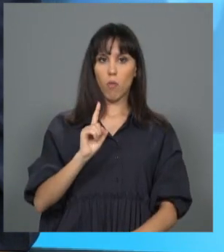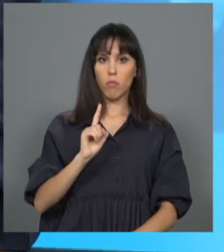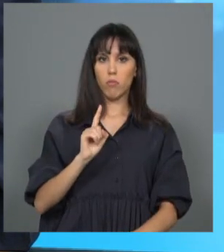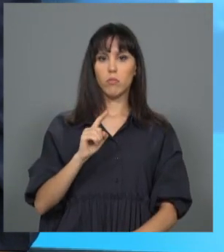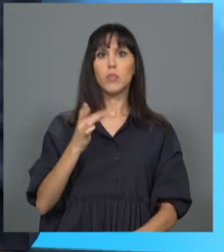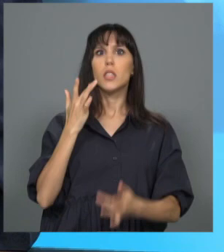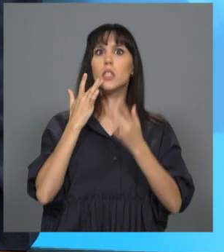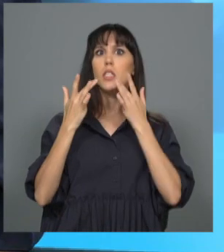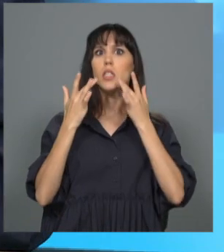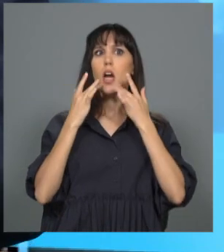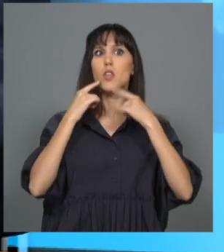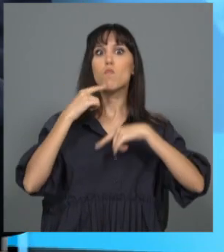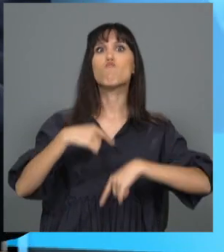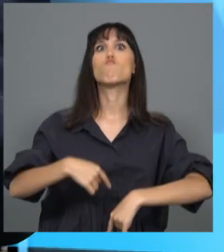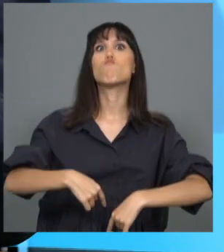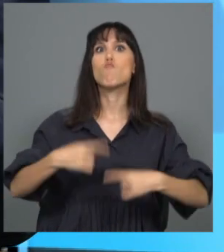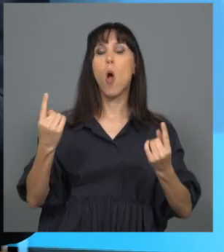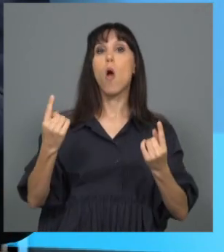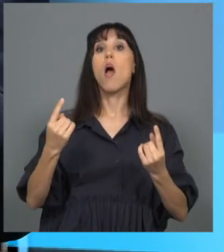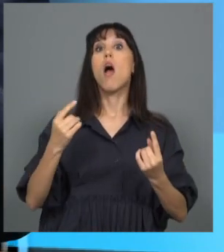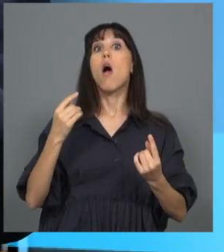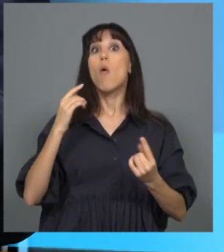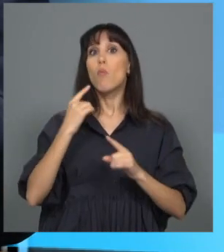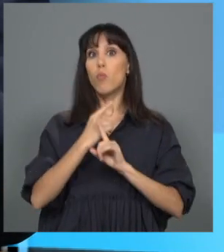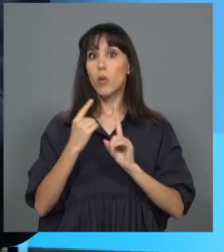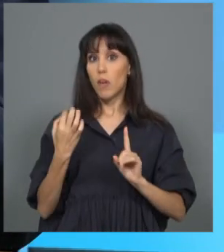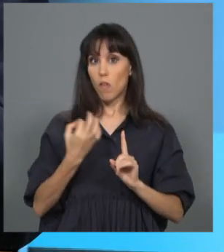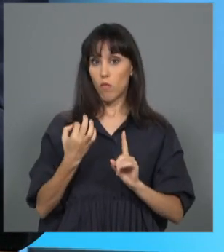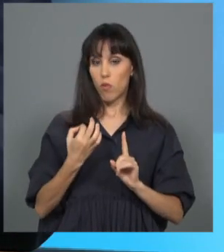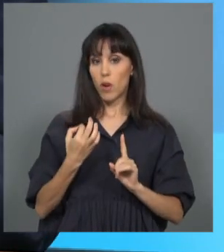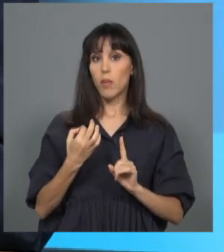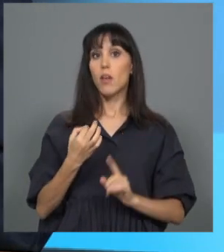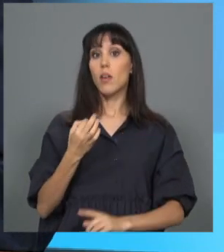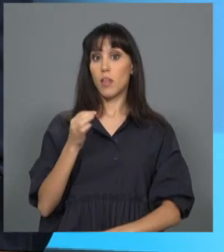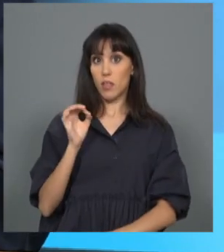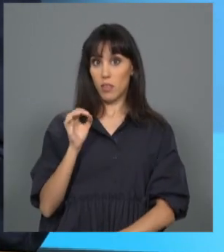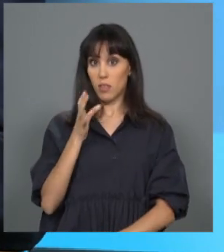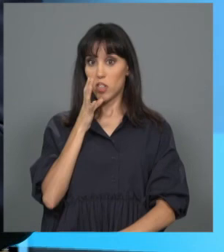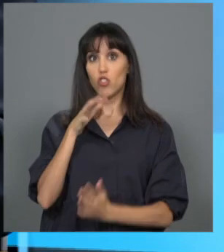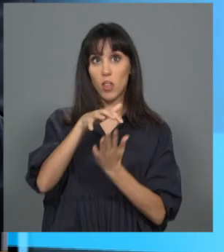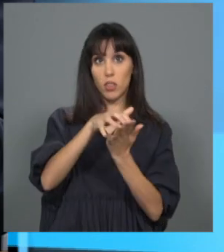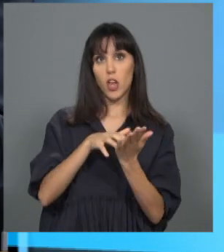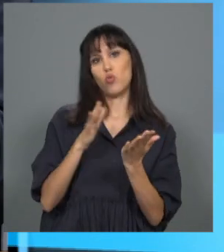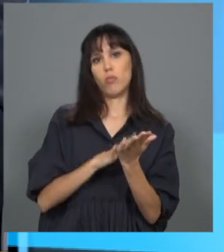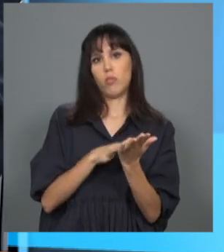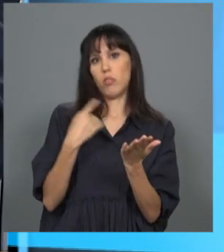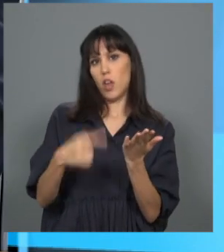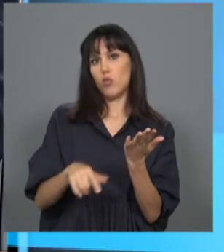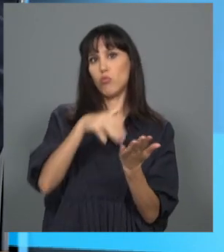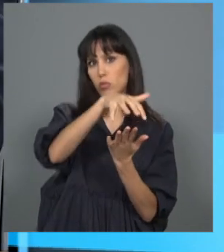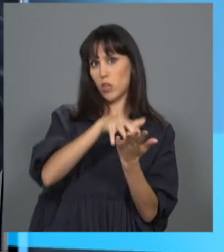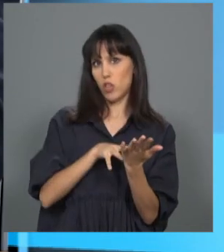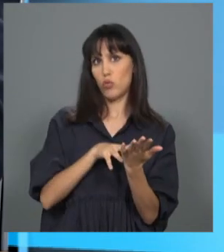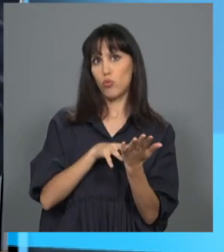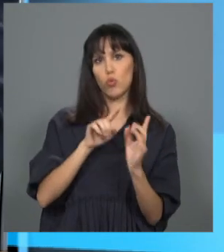espetáculo. Ao fim, quando soam as últimas palavras do texto, tem um texto próprio,